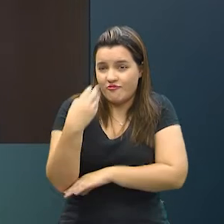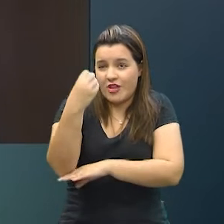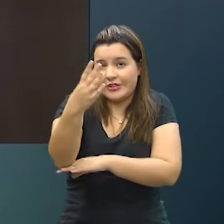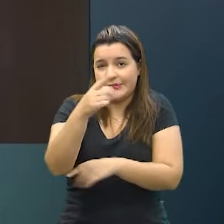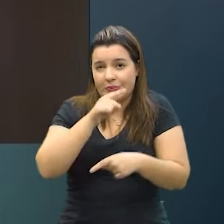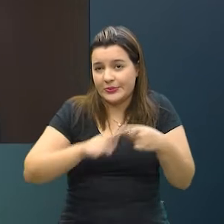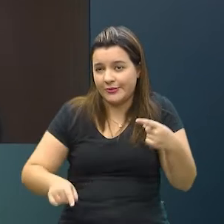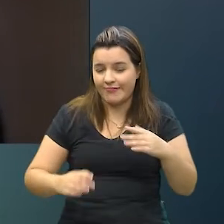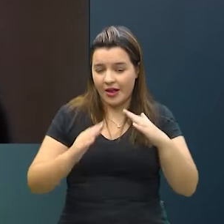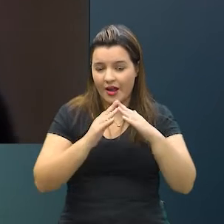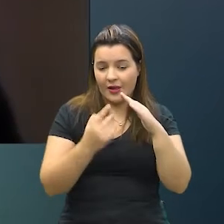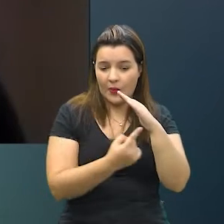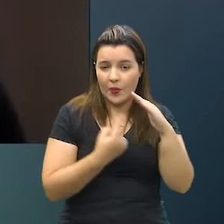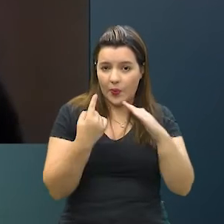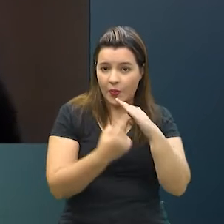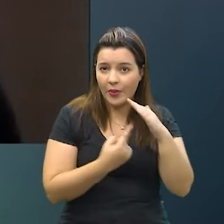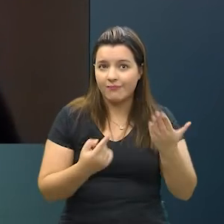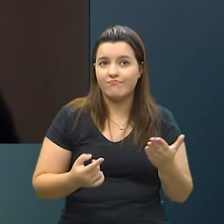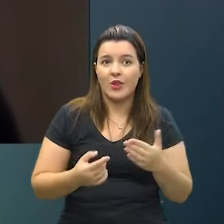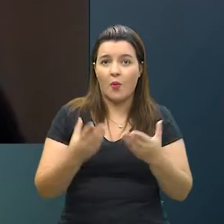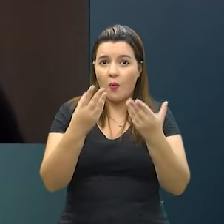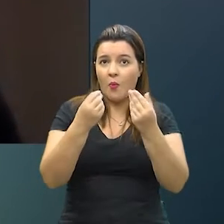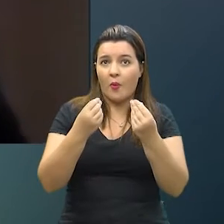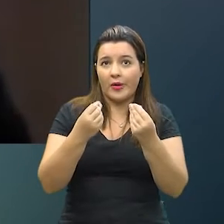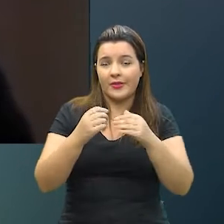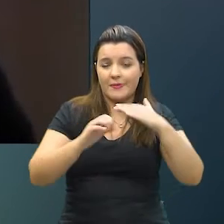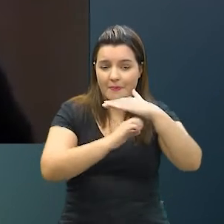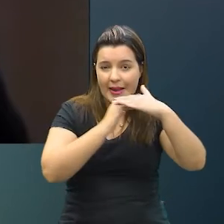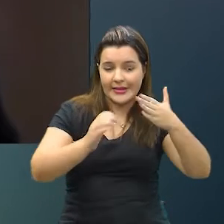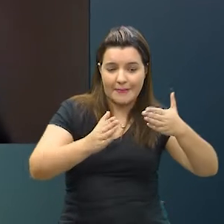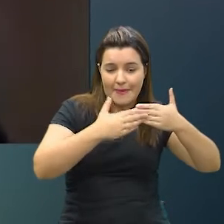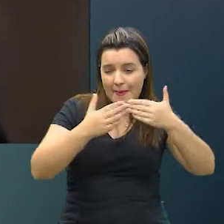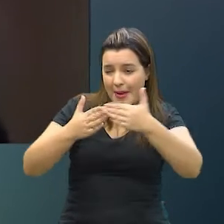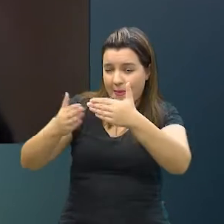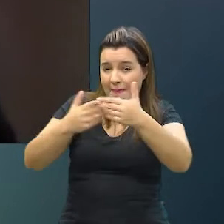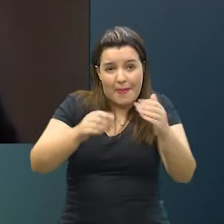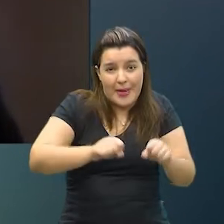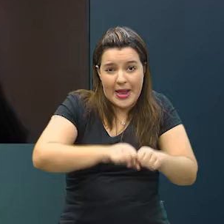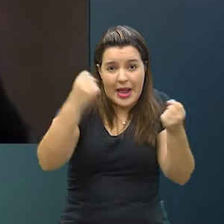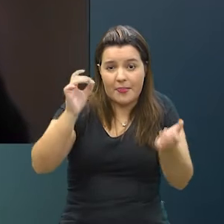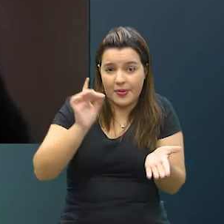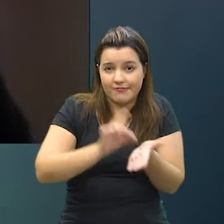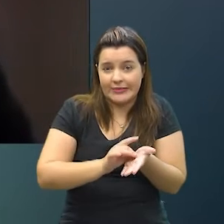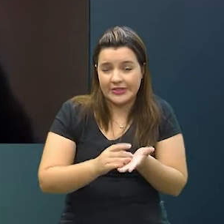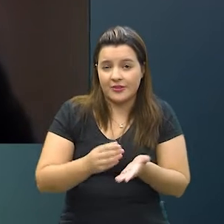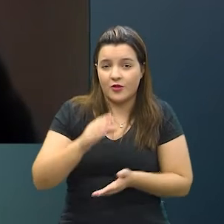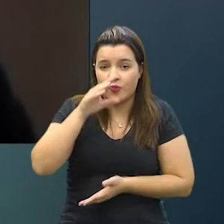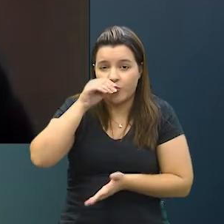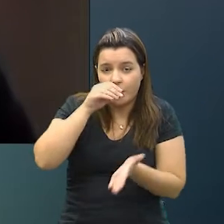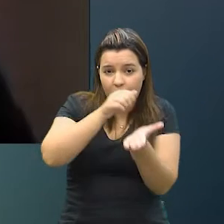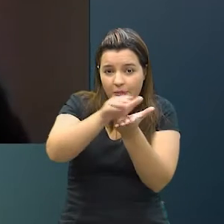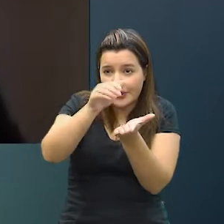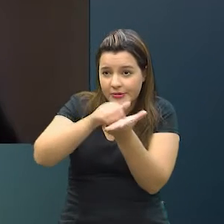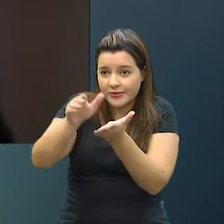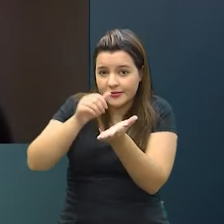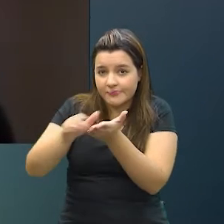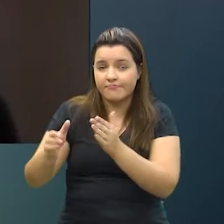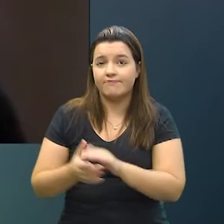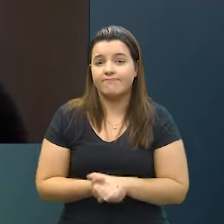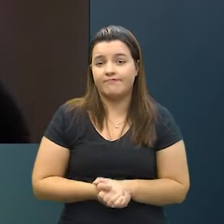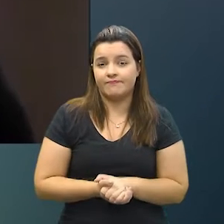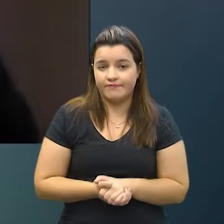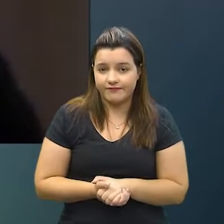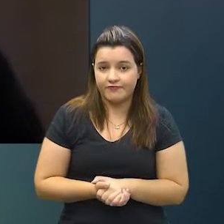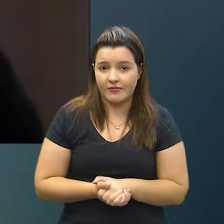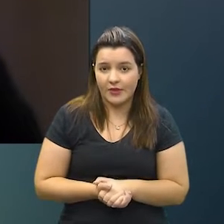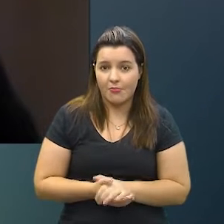restrito, essas startups, muitas delas quebraram, demitiram funcionários, né? Então houve, por um lado ruim, houve muita